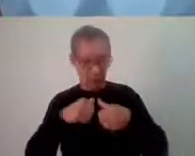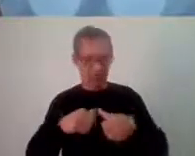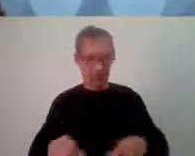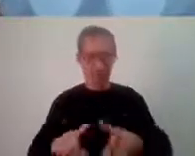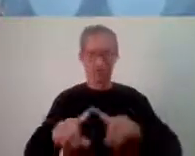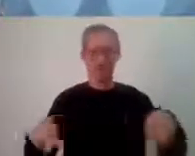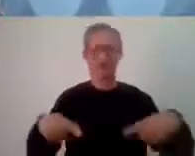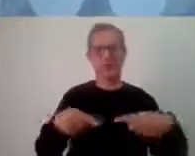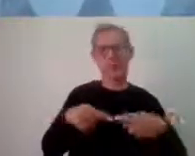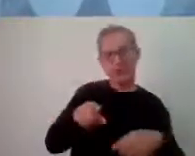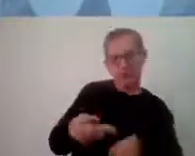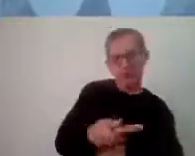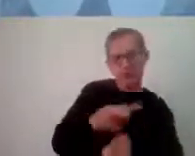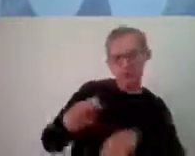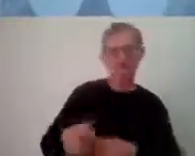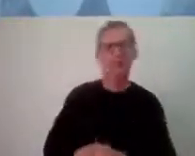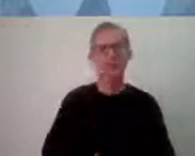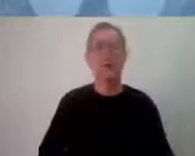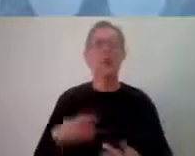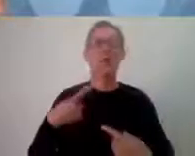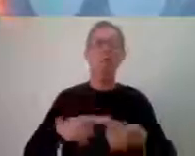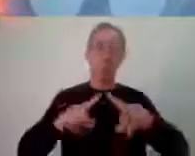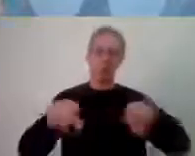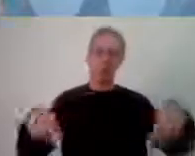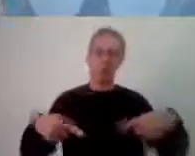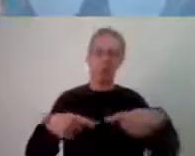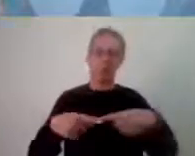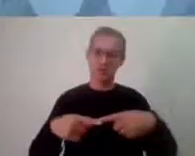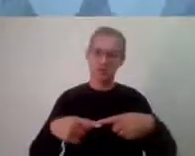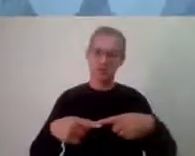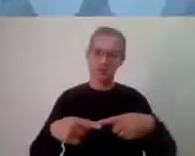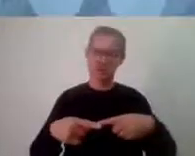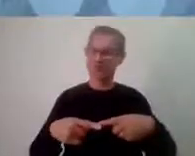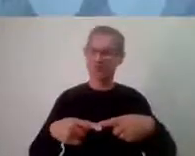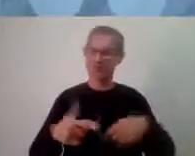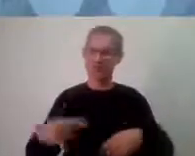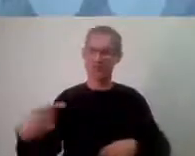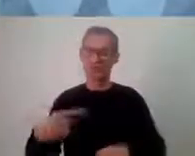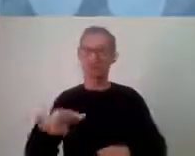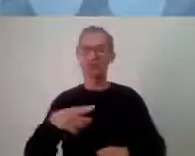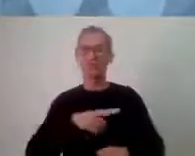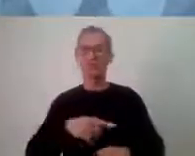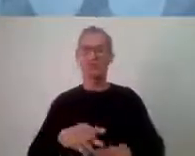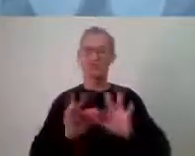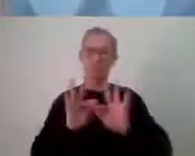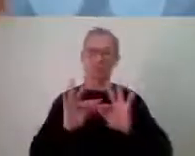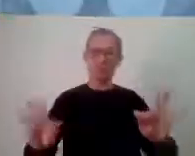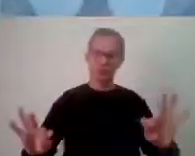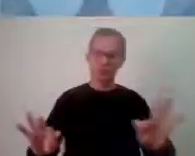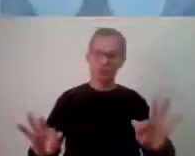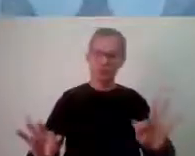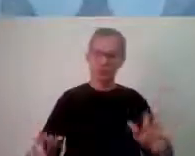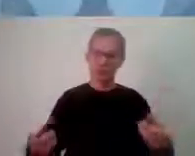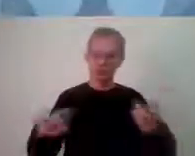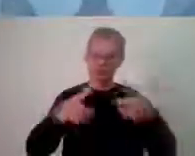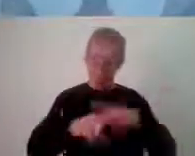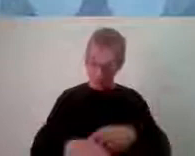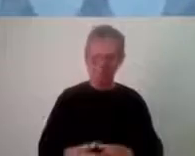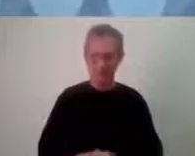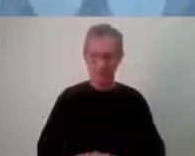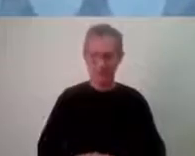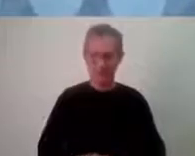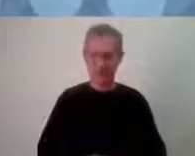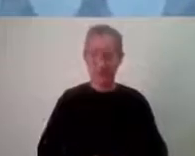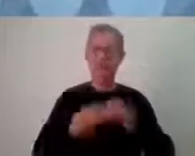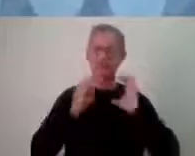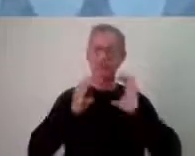aquela área que você está procurando. Porque a área não existe negativa. E se você tem uma função que ela muda aí o seu comportamento em